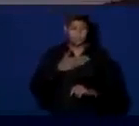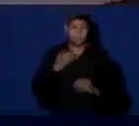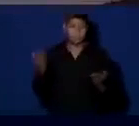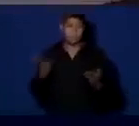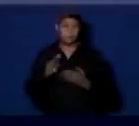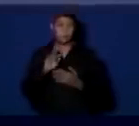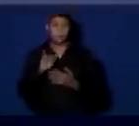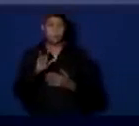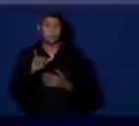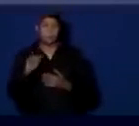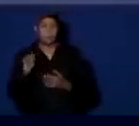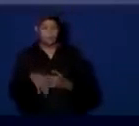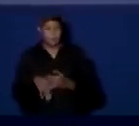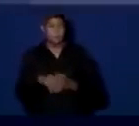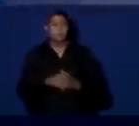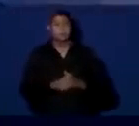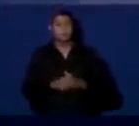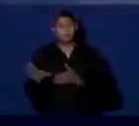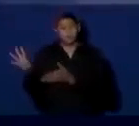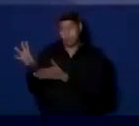agora.